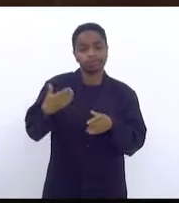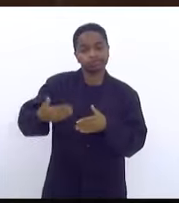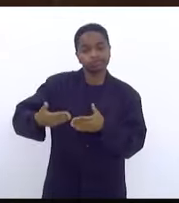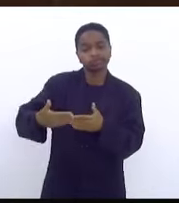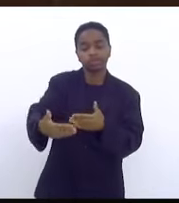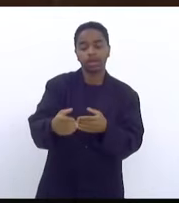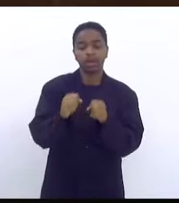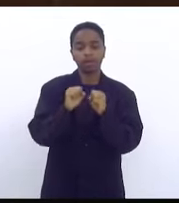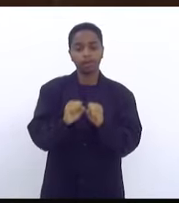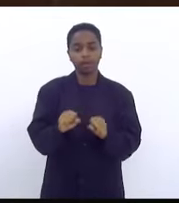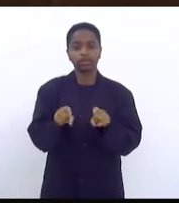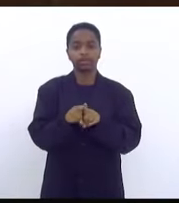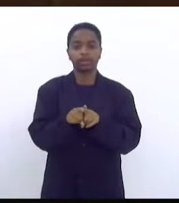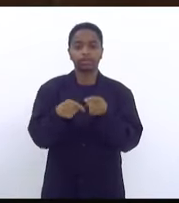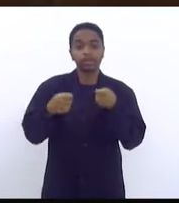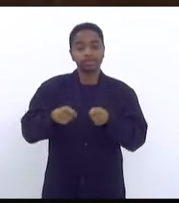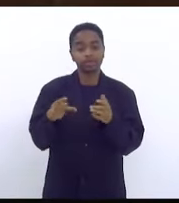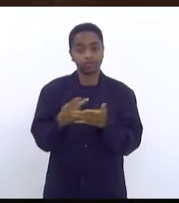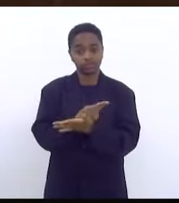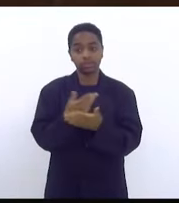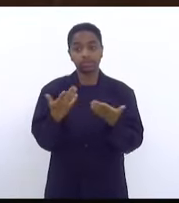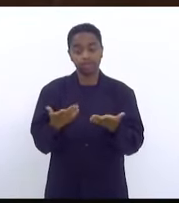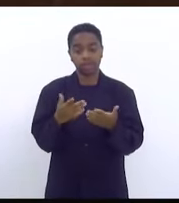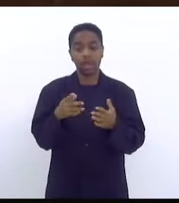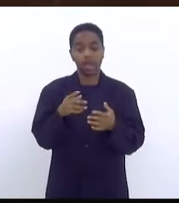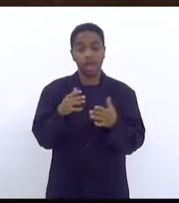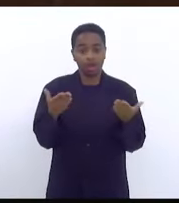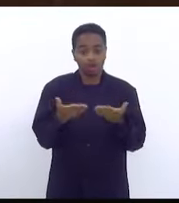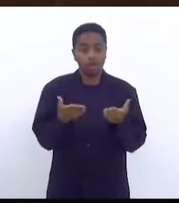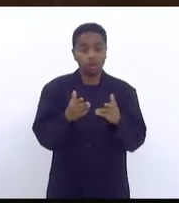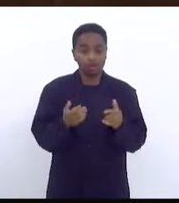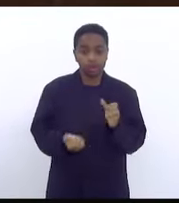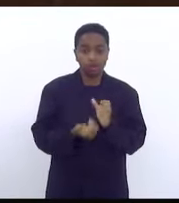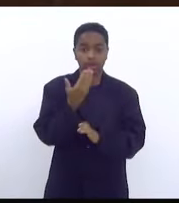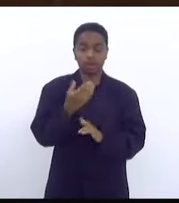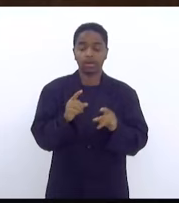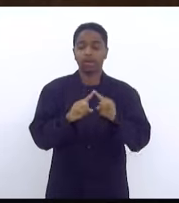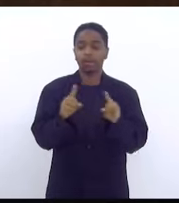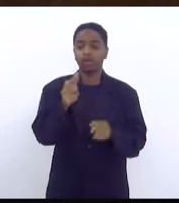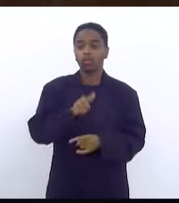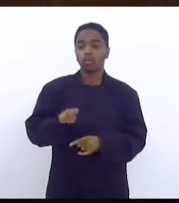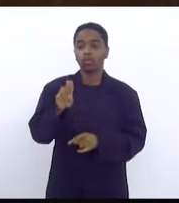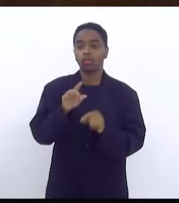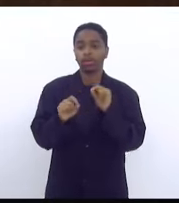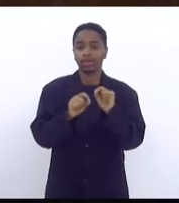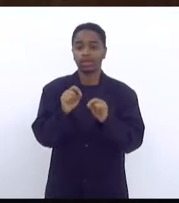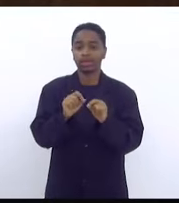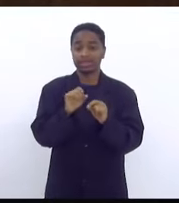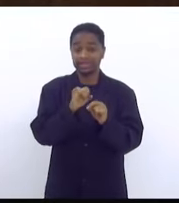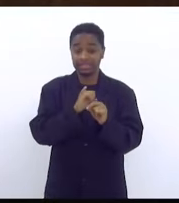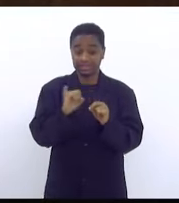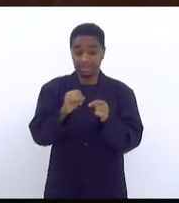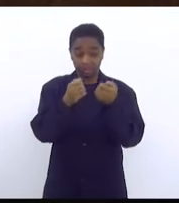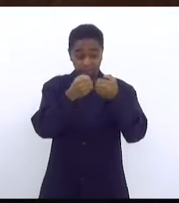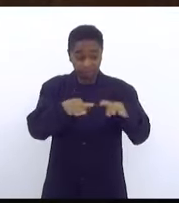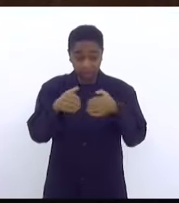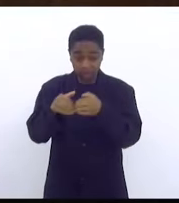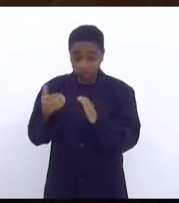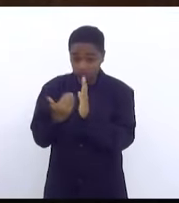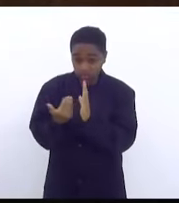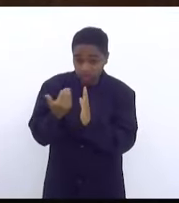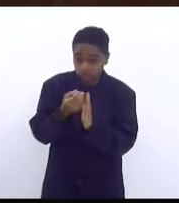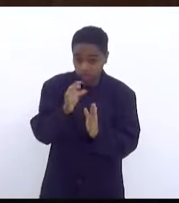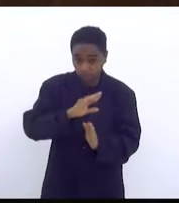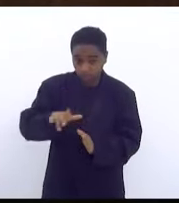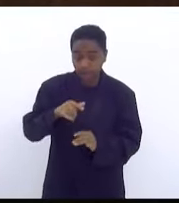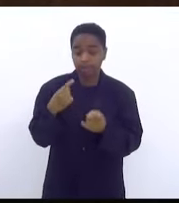e devem ser feitos, e é eles que estão sendo aplicados lá. Se os danos dos desastres socioambientais não são maiores, é porque tem